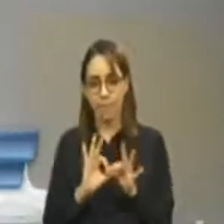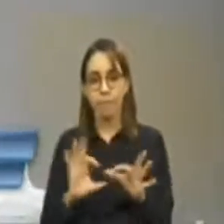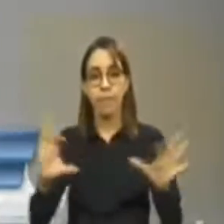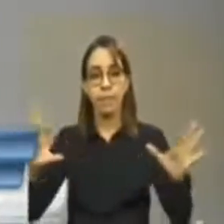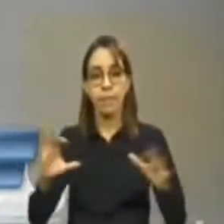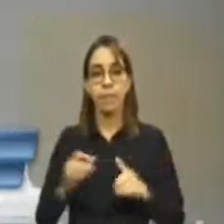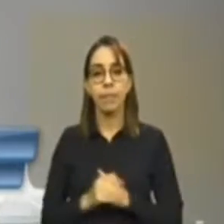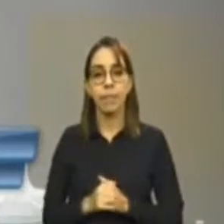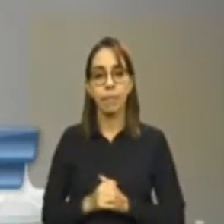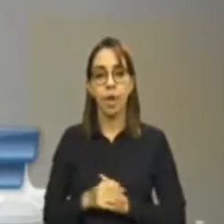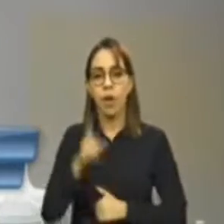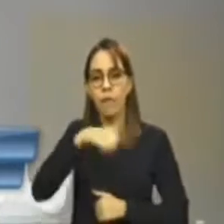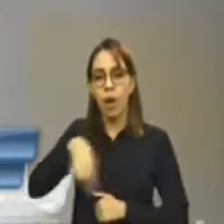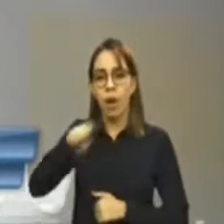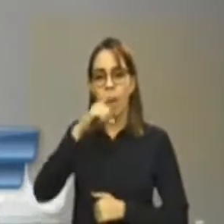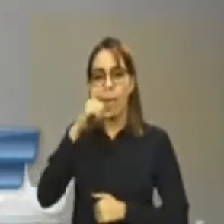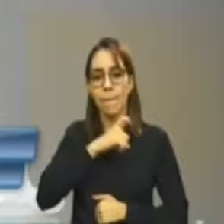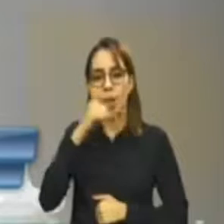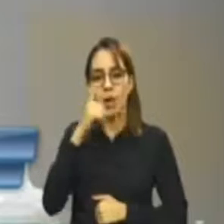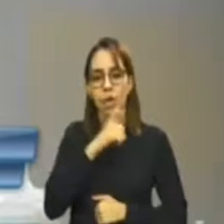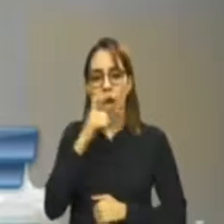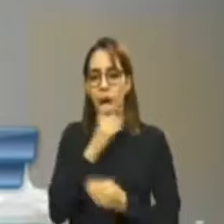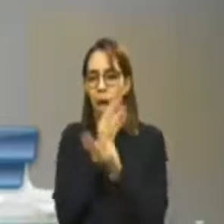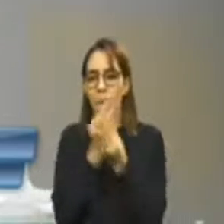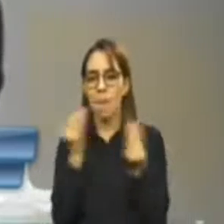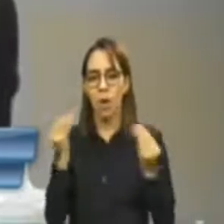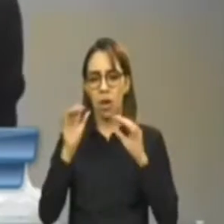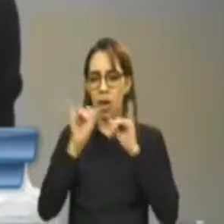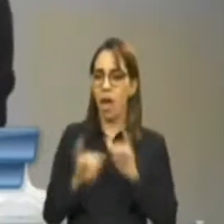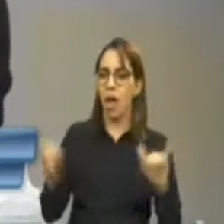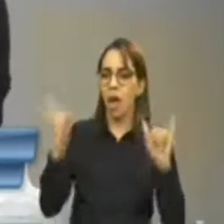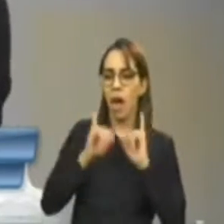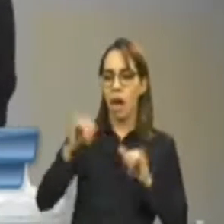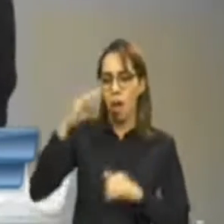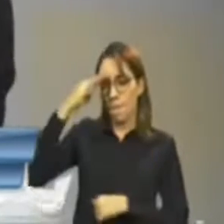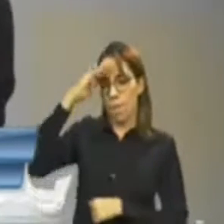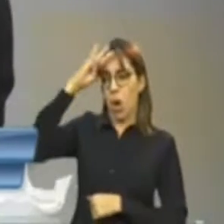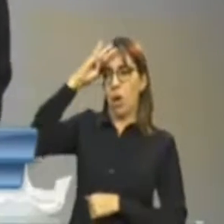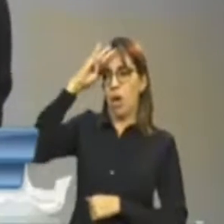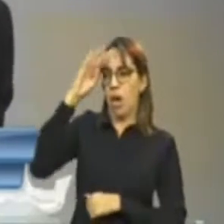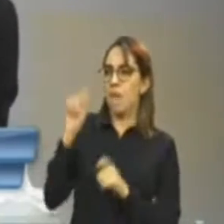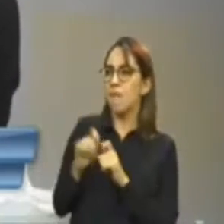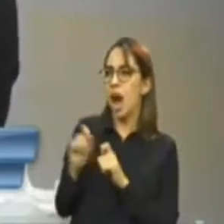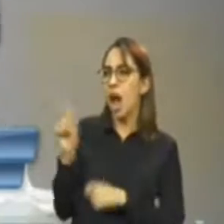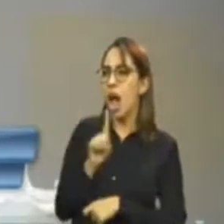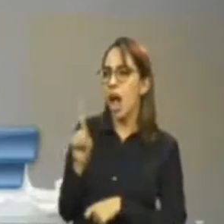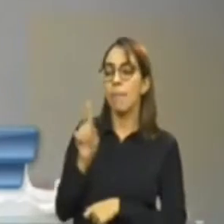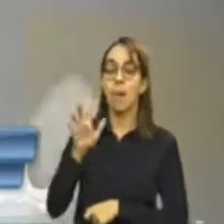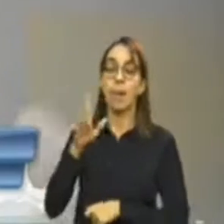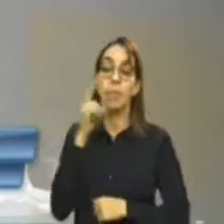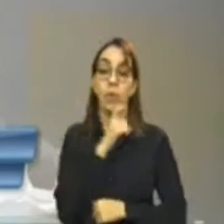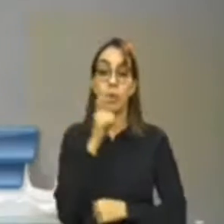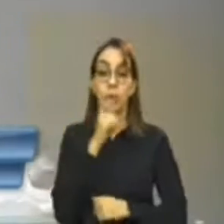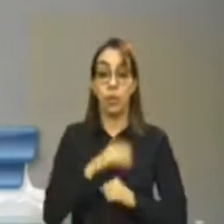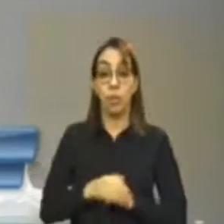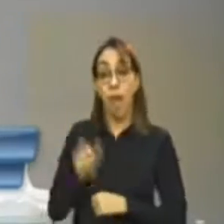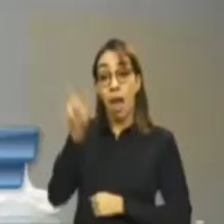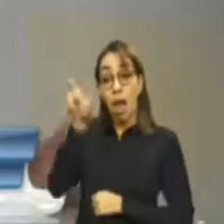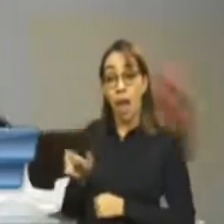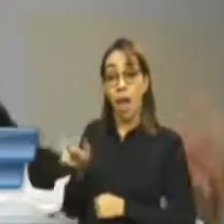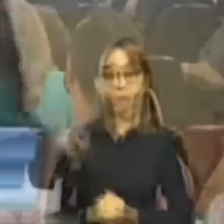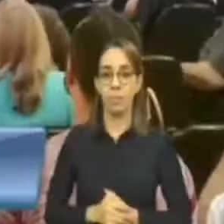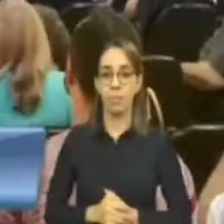Um bocado de mentiroso que divulgam o que o governo Bolsonaro não faz. Esse homem foi